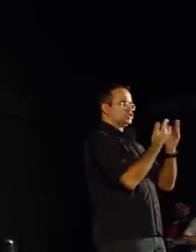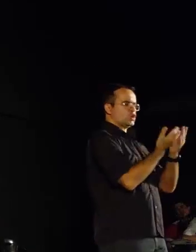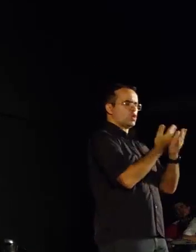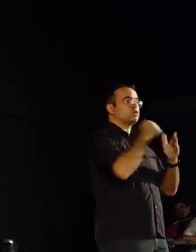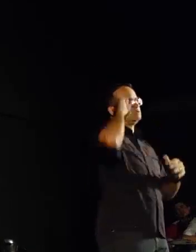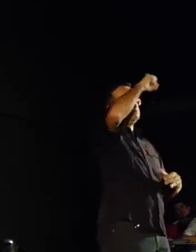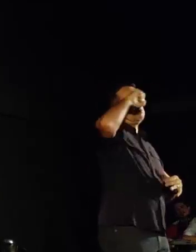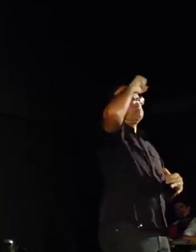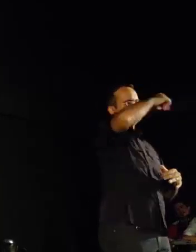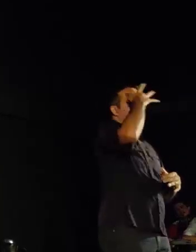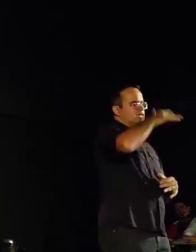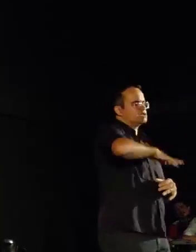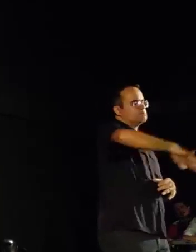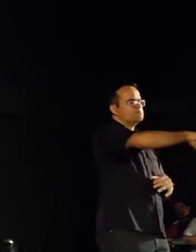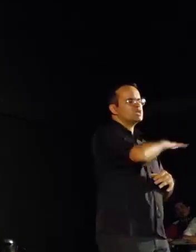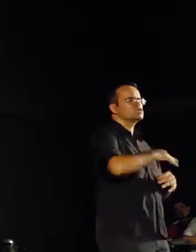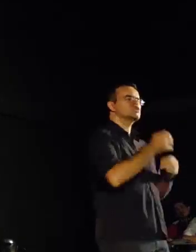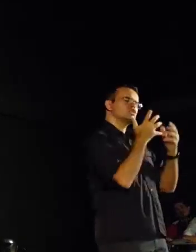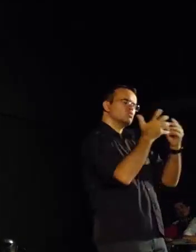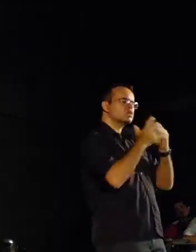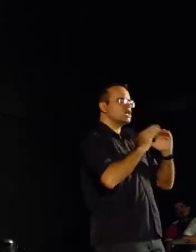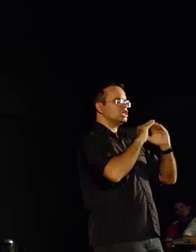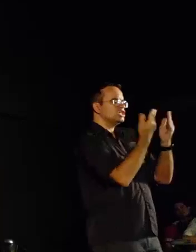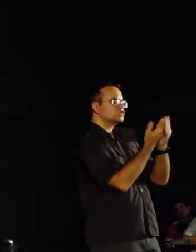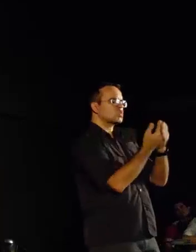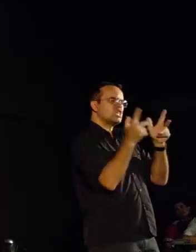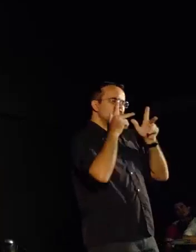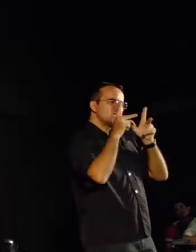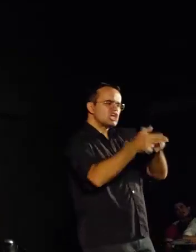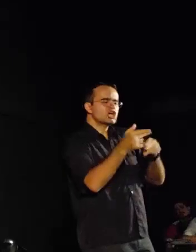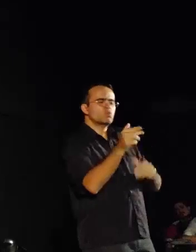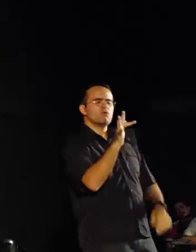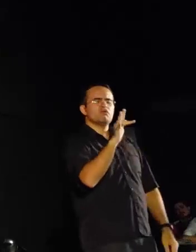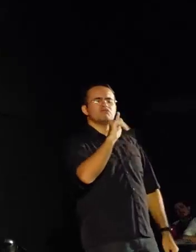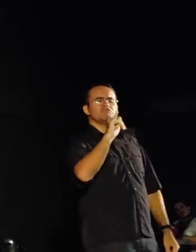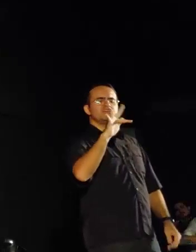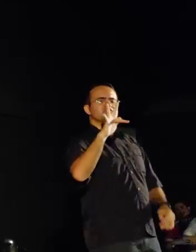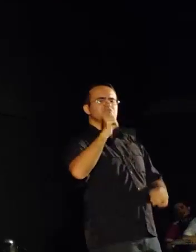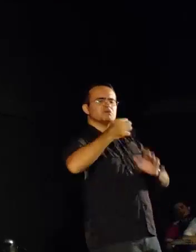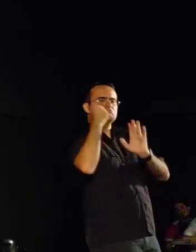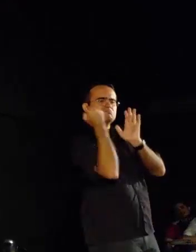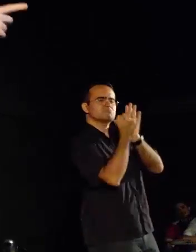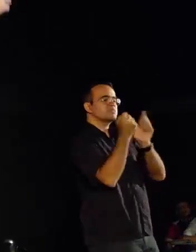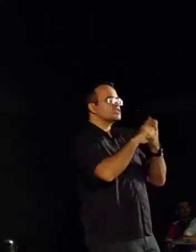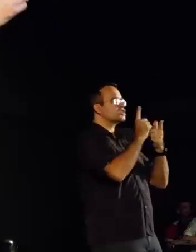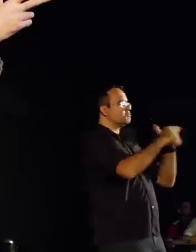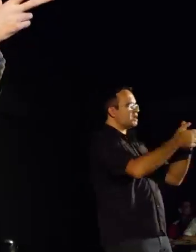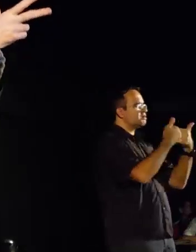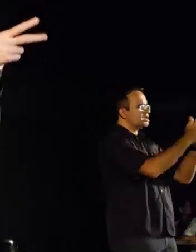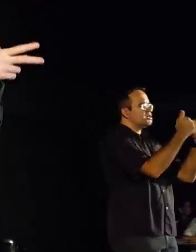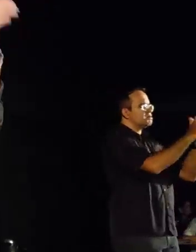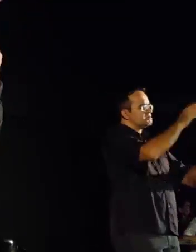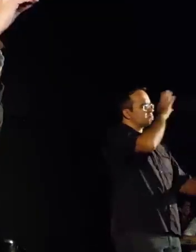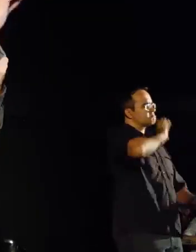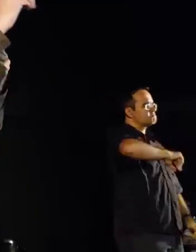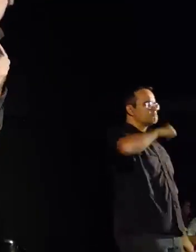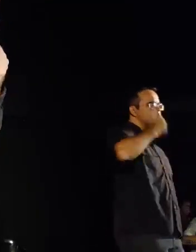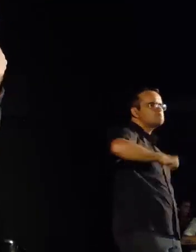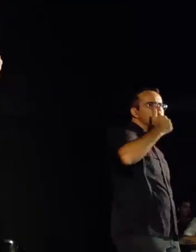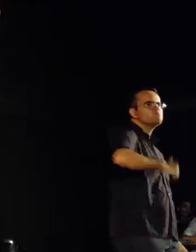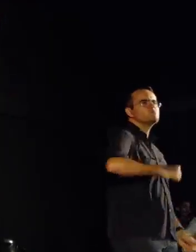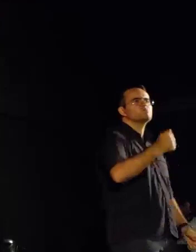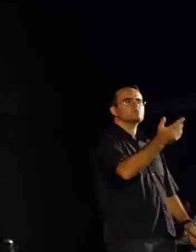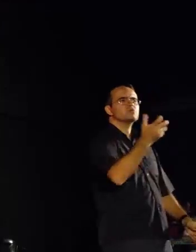né? Mais dinheiro, transporte público, que é uma lástima. Agora, perceba